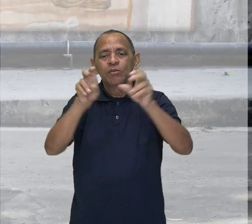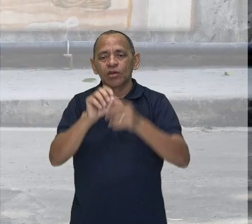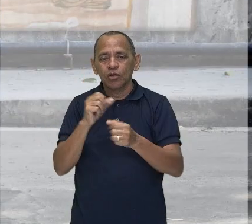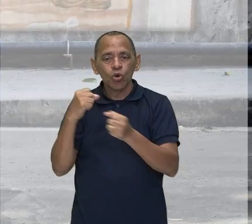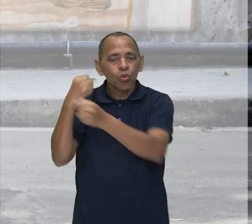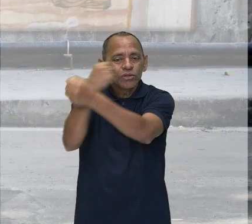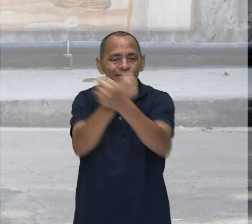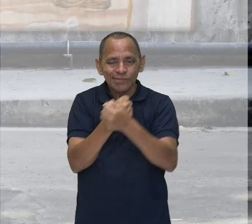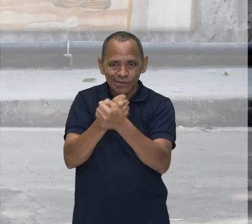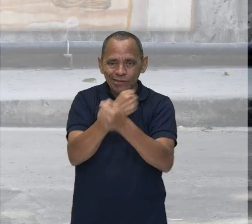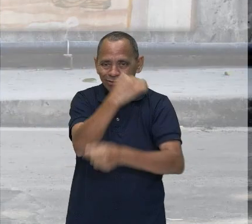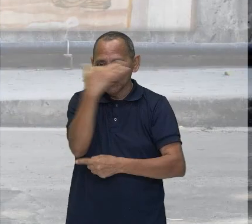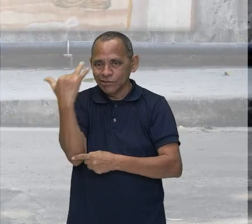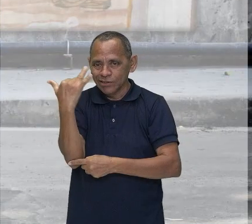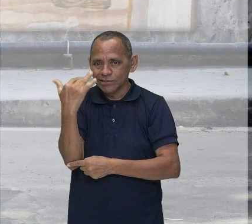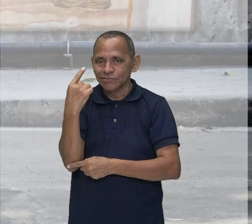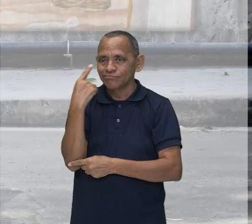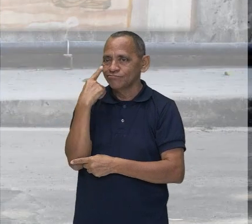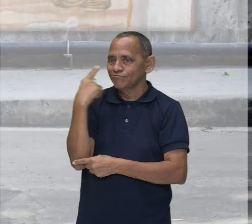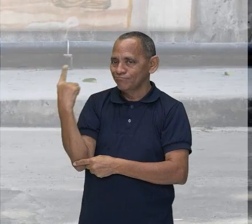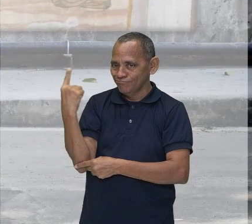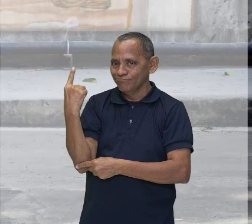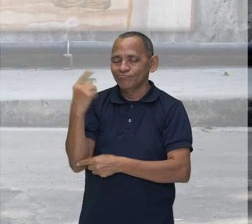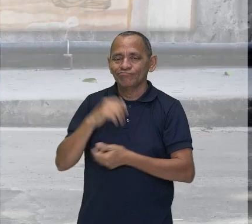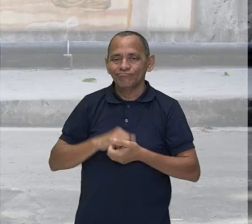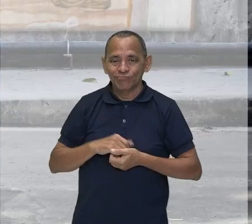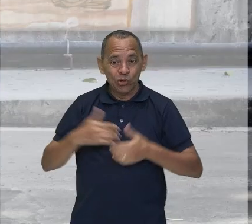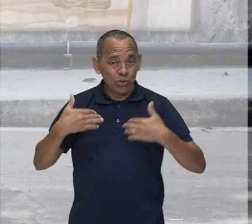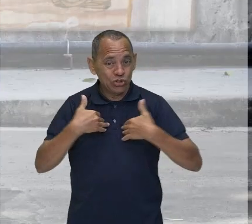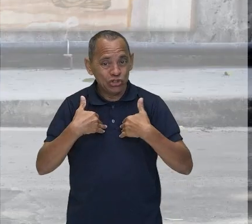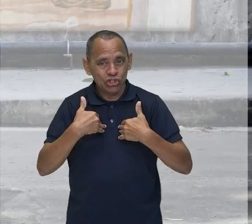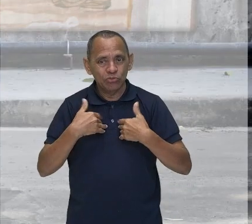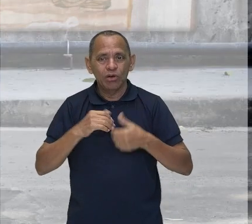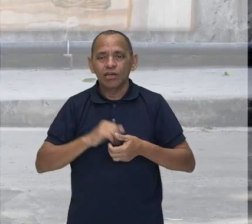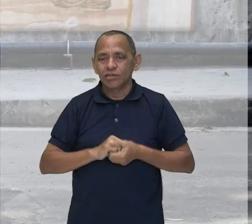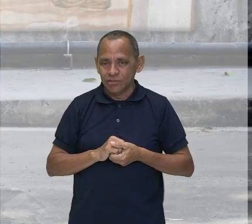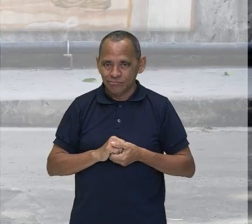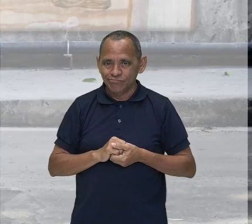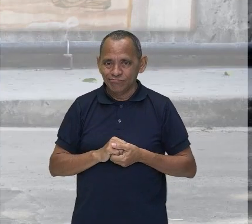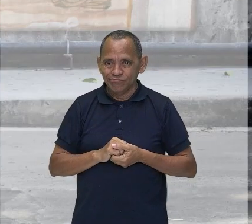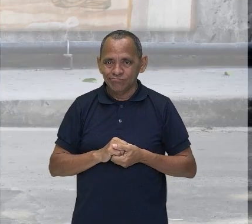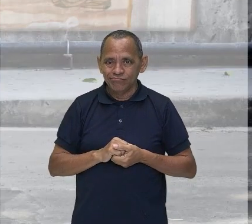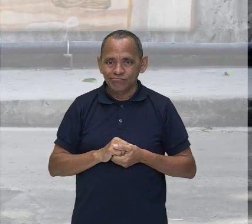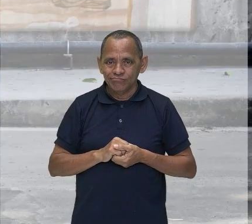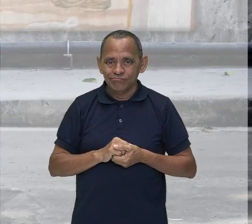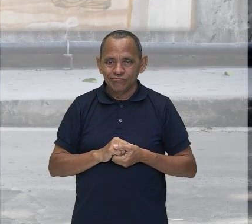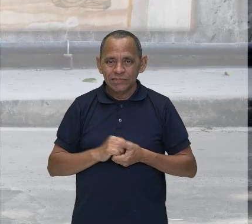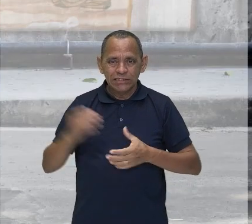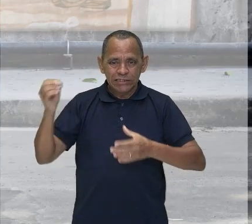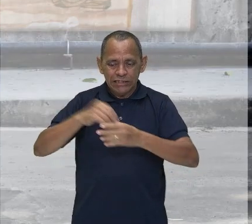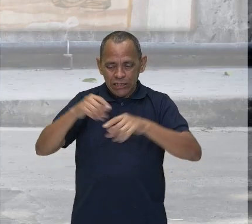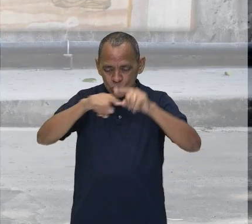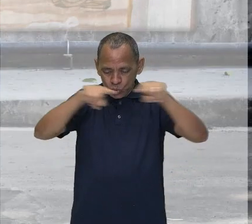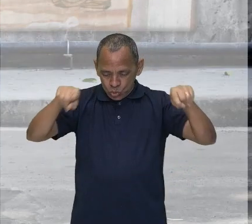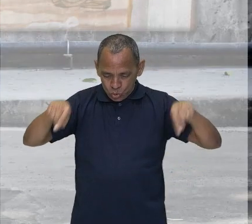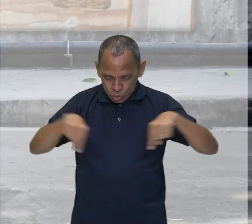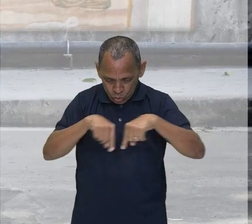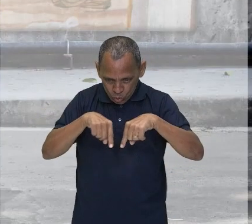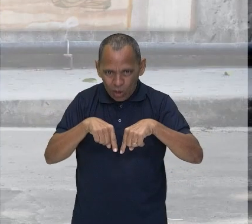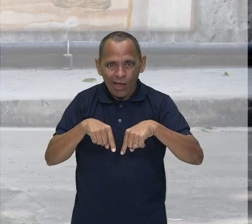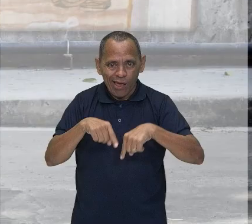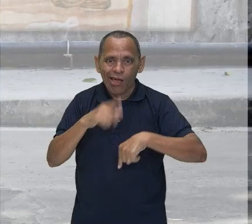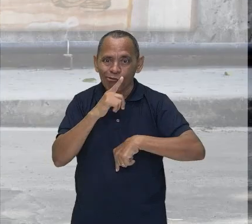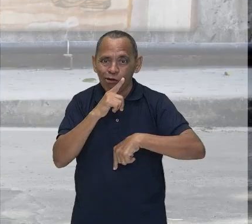preservação. Olha só que tristeza, a tartaruga está transportando, vou botar assim, ó, dentro de um aquário, peixes, parece que eles estão indo,